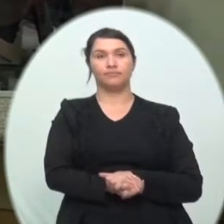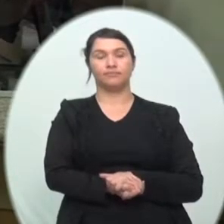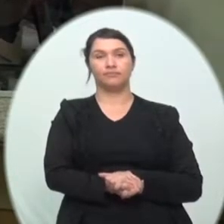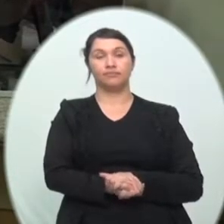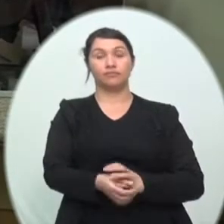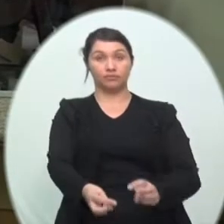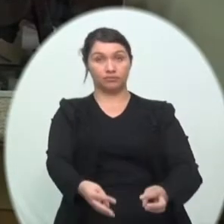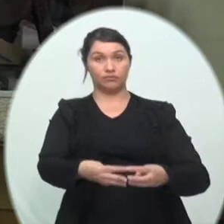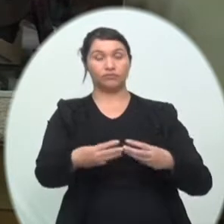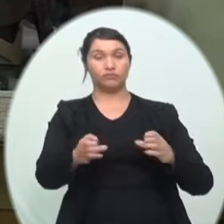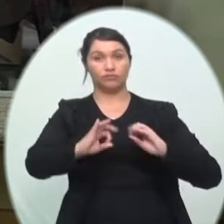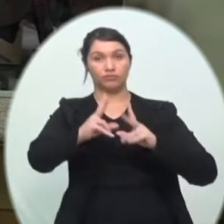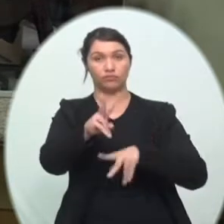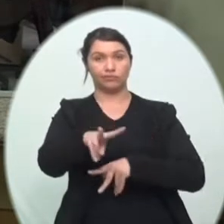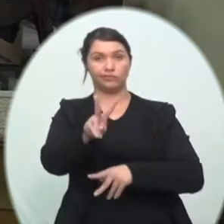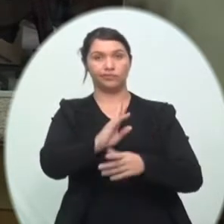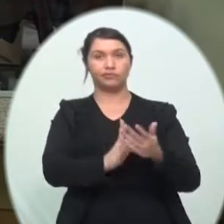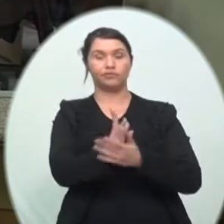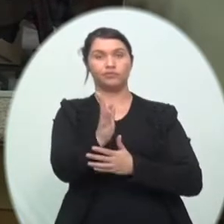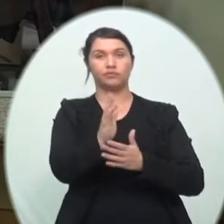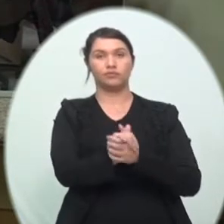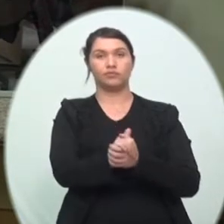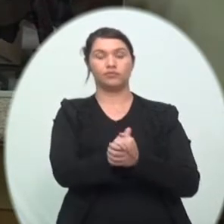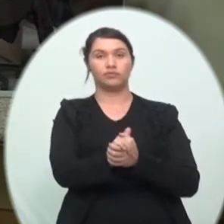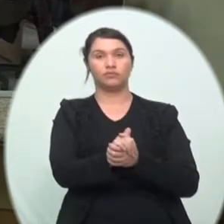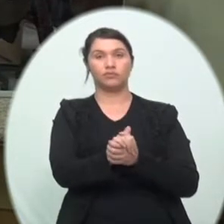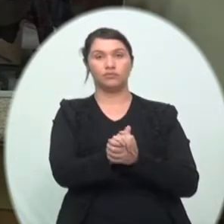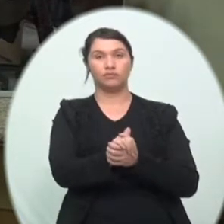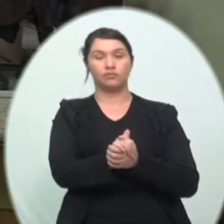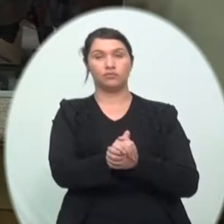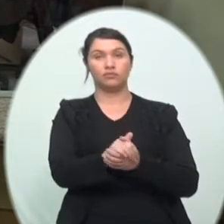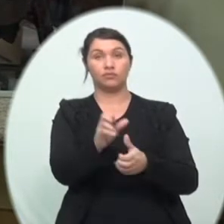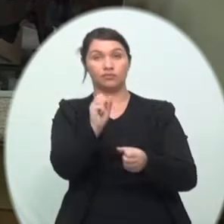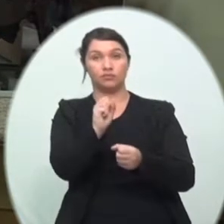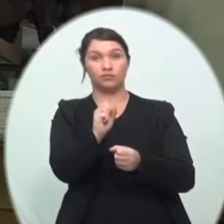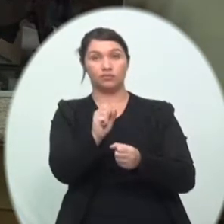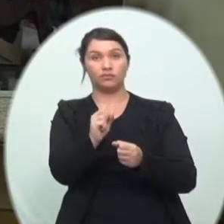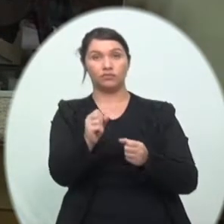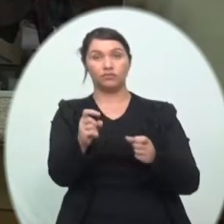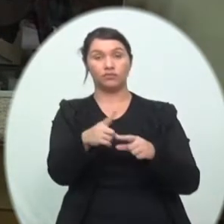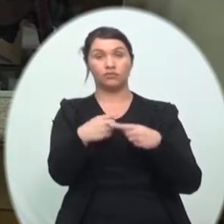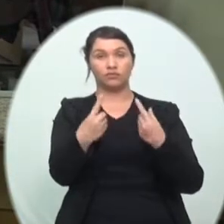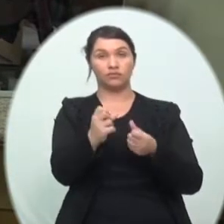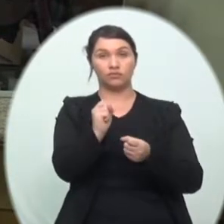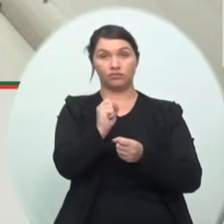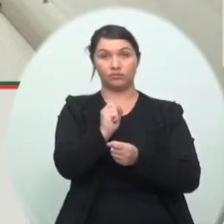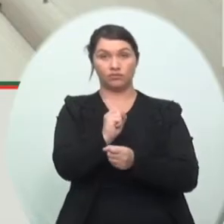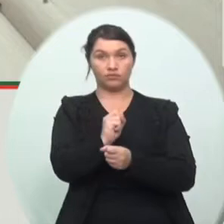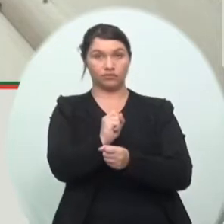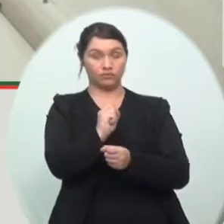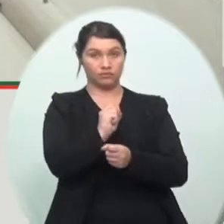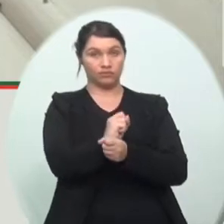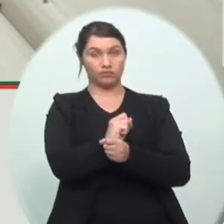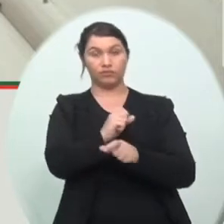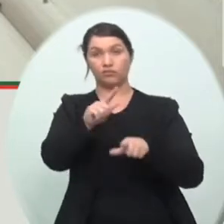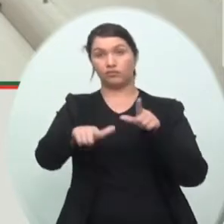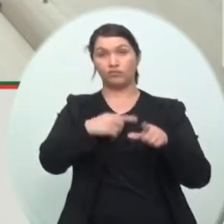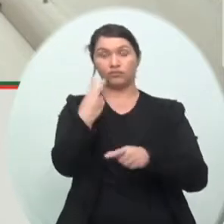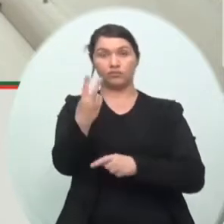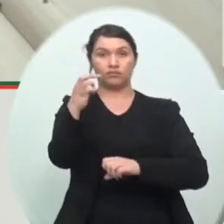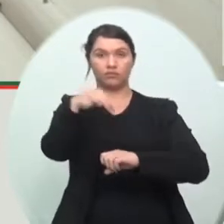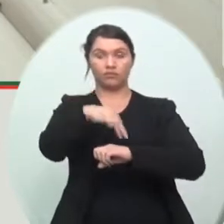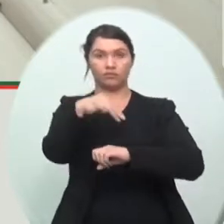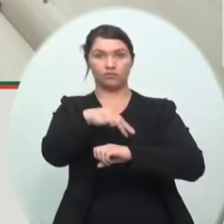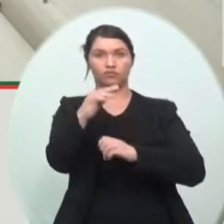A moção foi aprovada por unanimidade. Vamos encerrar nossos trabalhos até 2 minutos, suspender até 2 minutos, para que